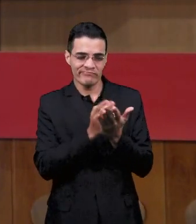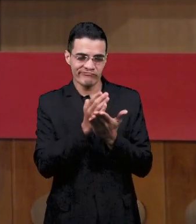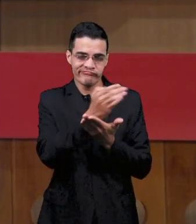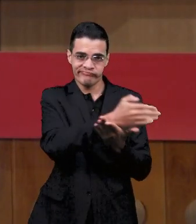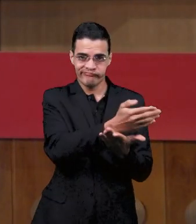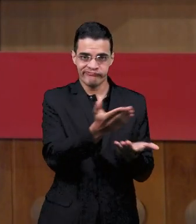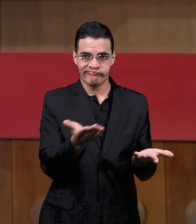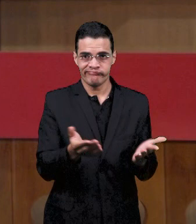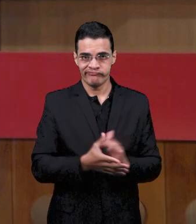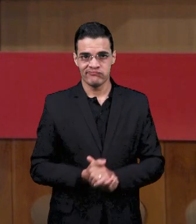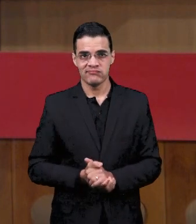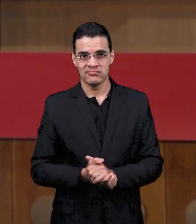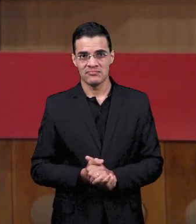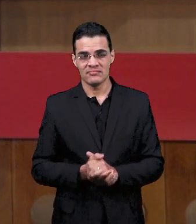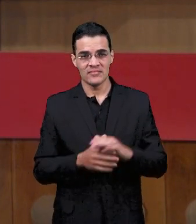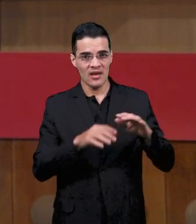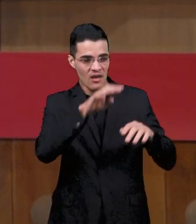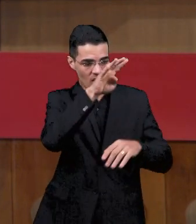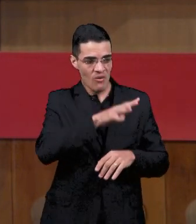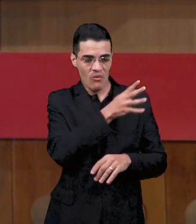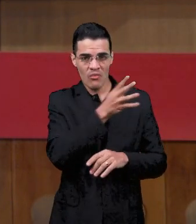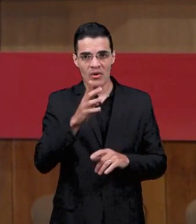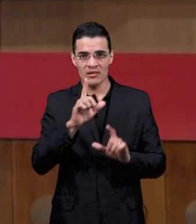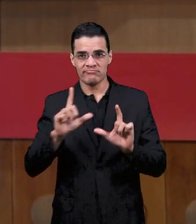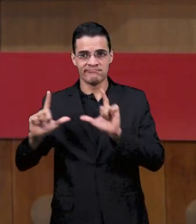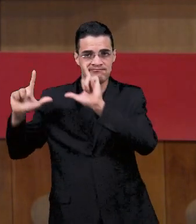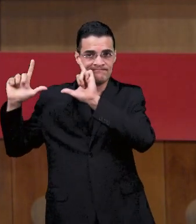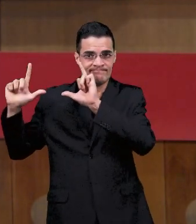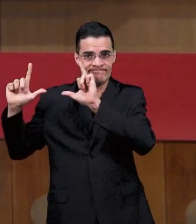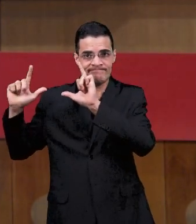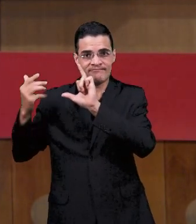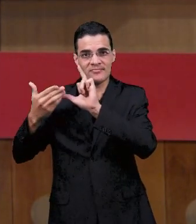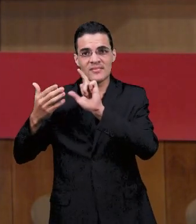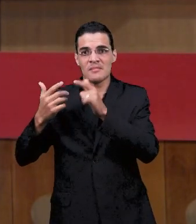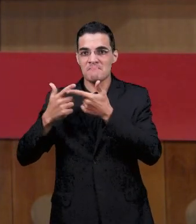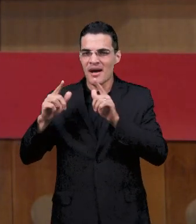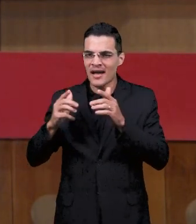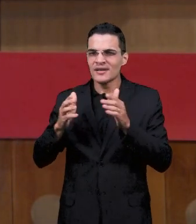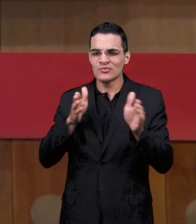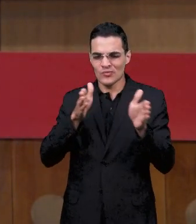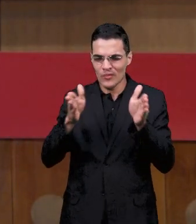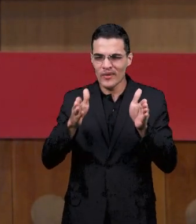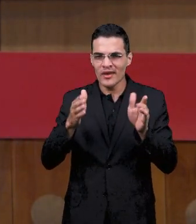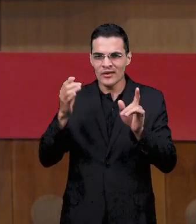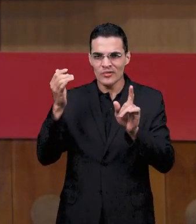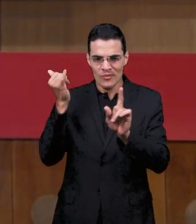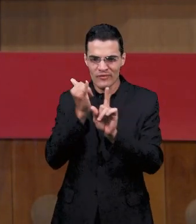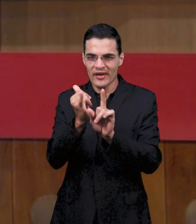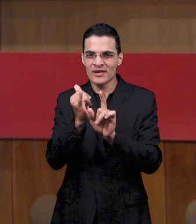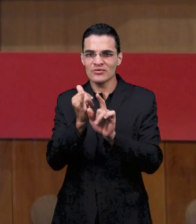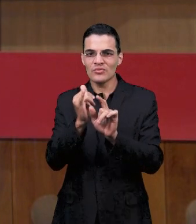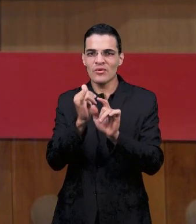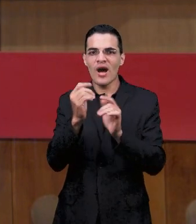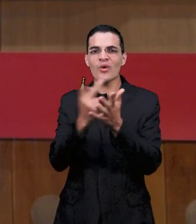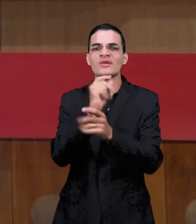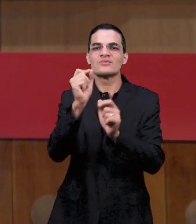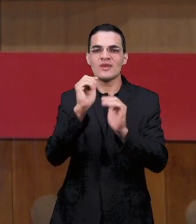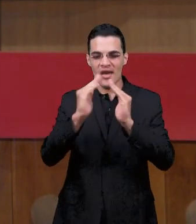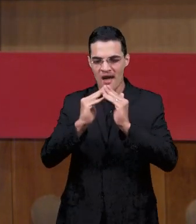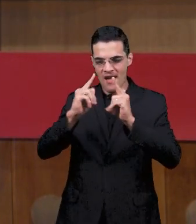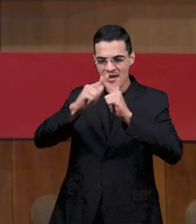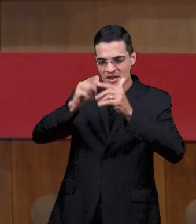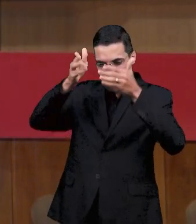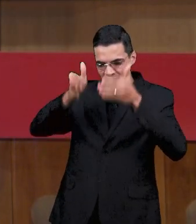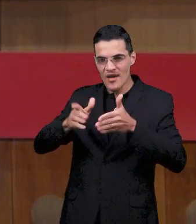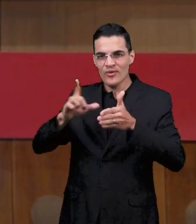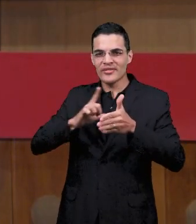hoje. Mas a igreja se revela agora como um povo, como uma noiva que está debaixo